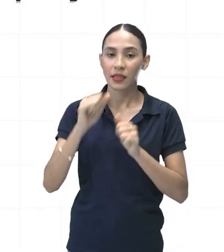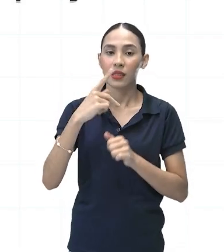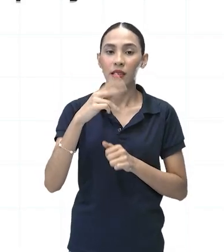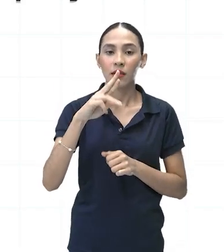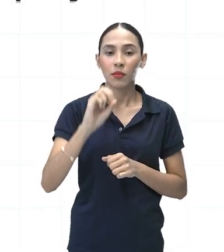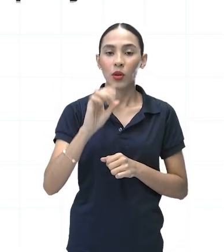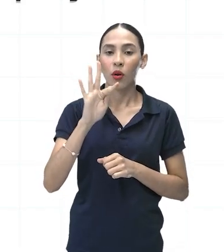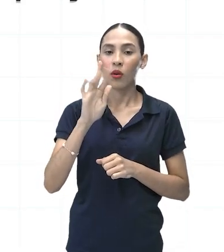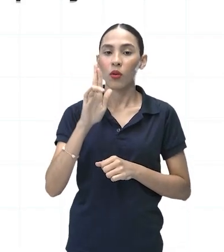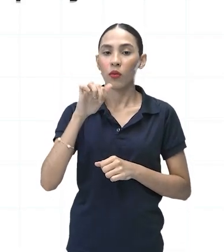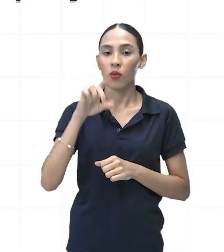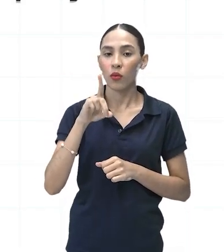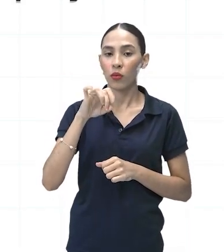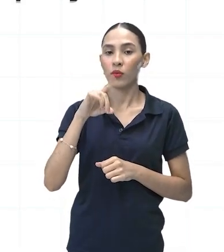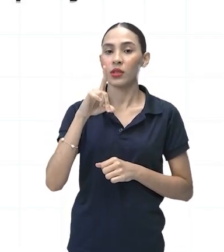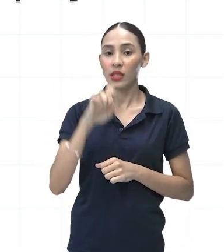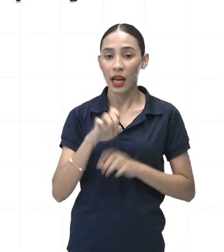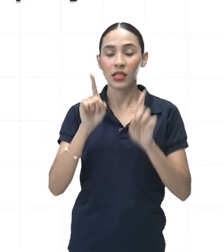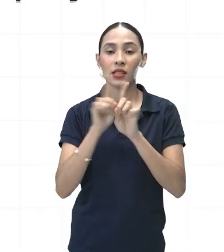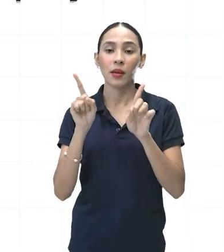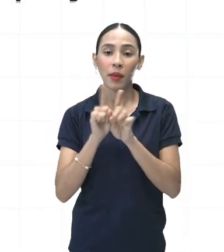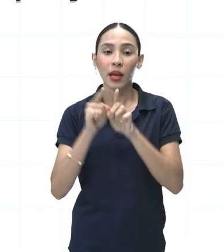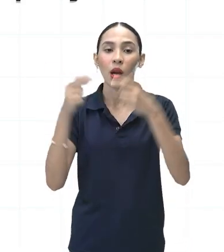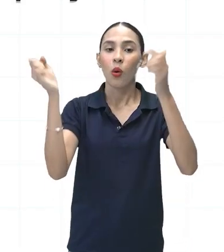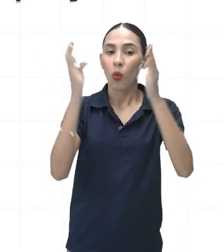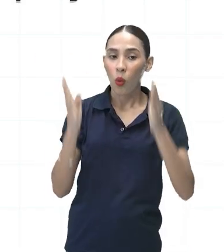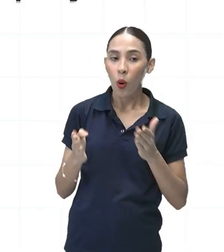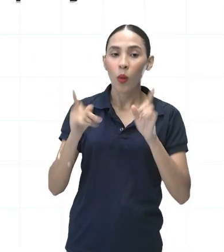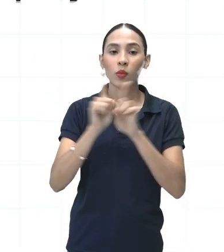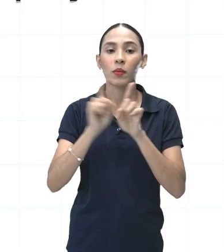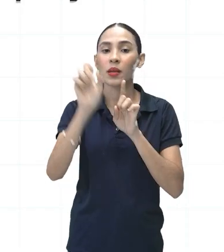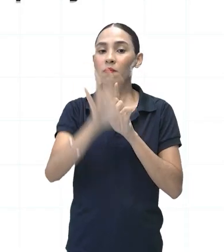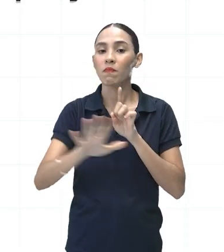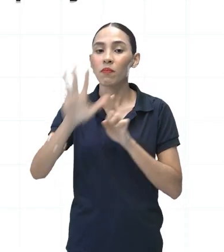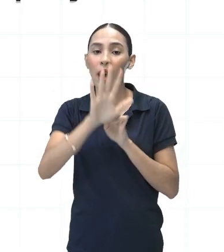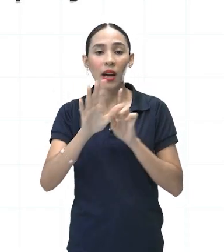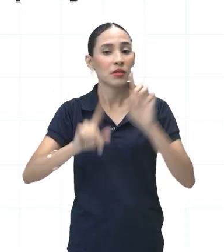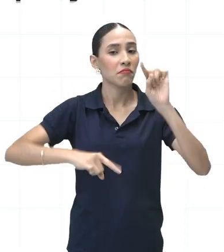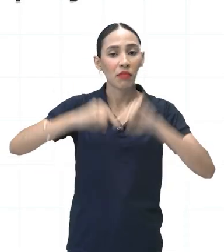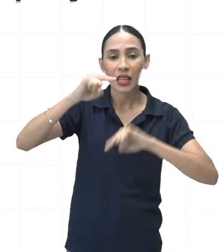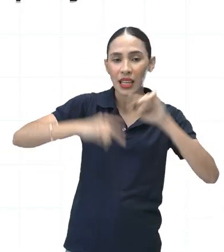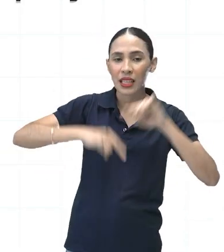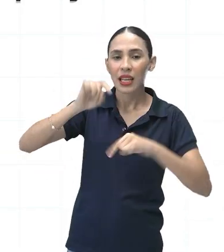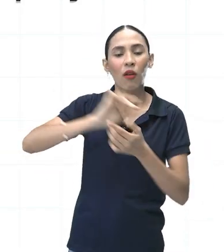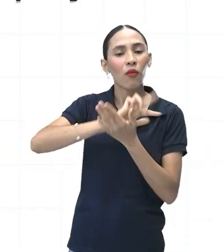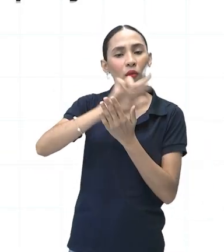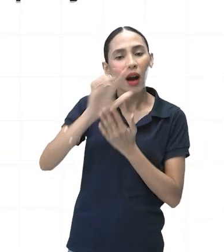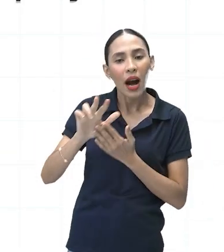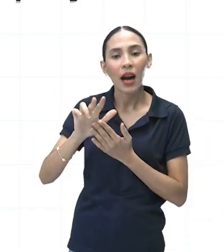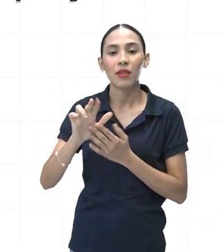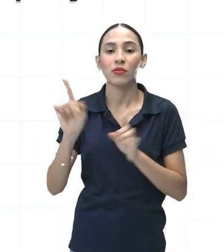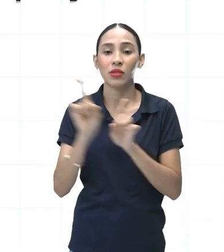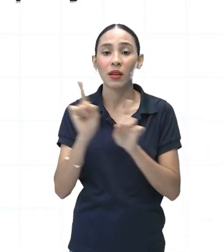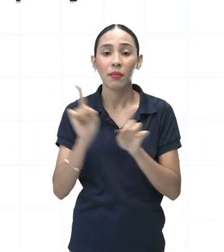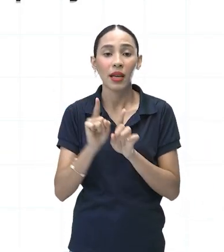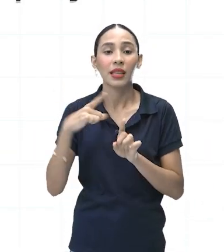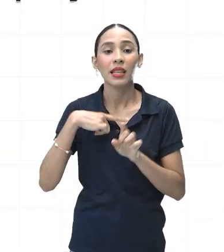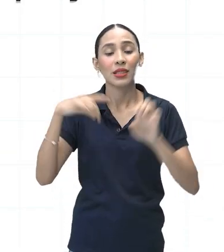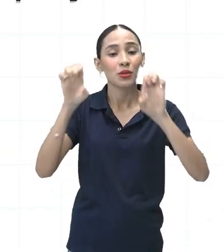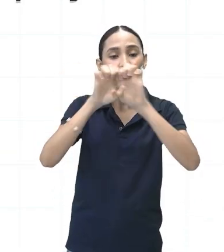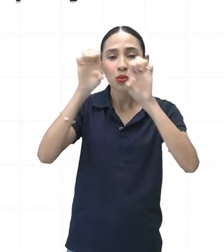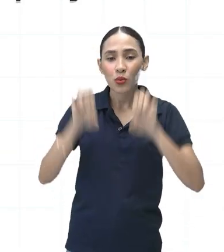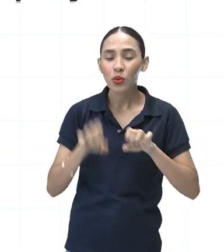Nele, corpos, paisagens, sobretudo objetos como garrafas, instrumentos musicais e frutas, têm